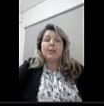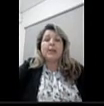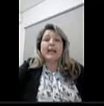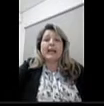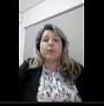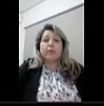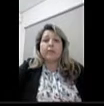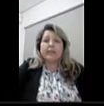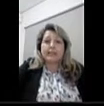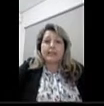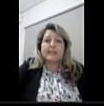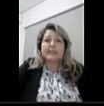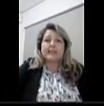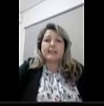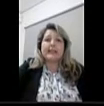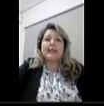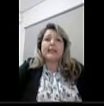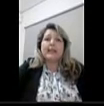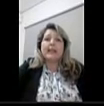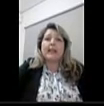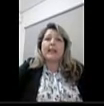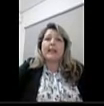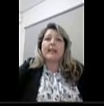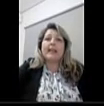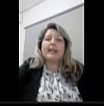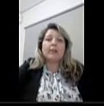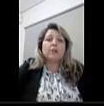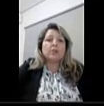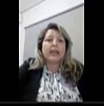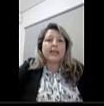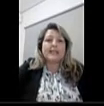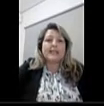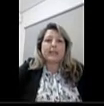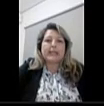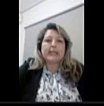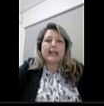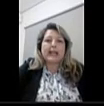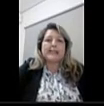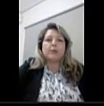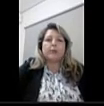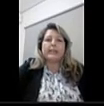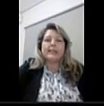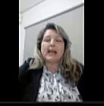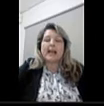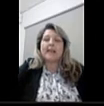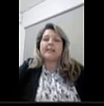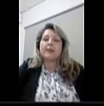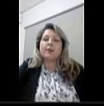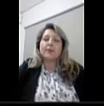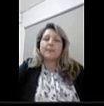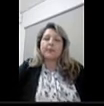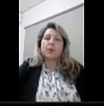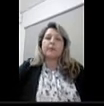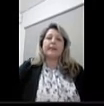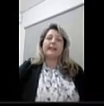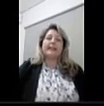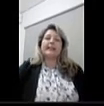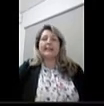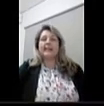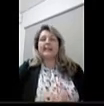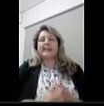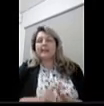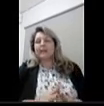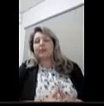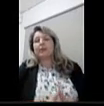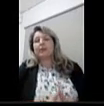melhorar a autoconfiança, né, elogiar as habilidades em outras áreas. Então, como eu falei,